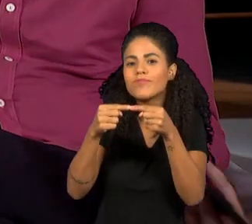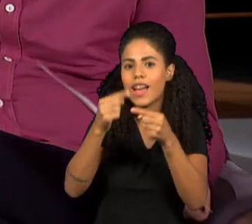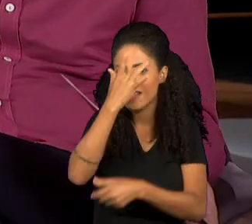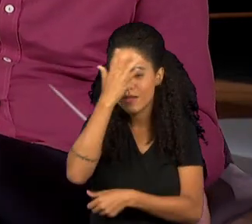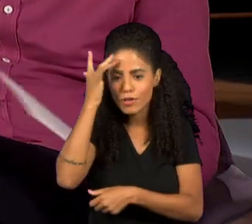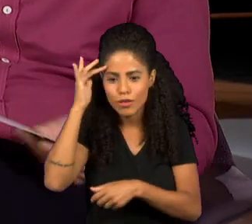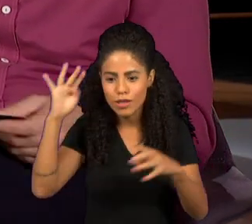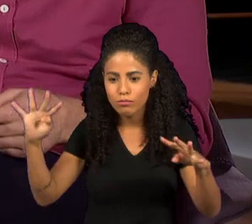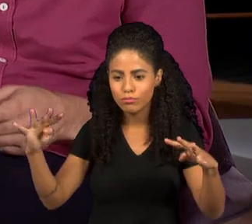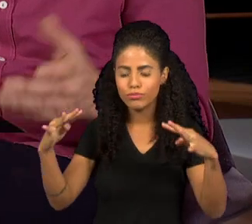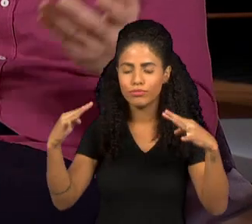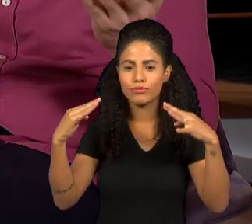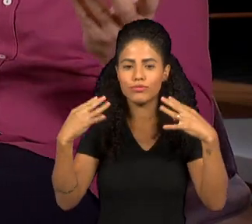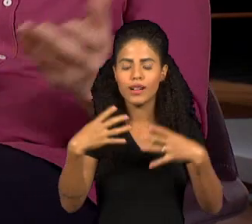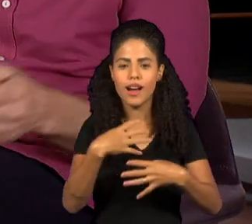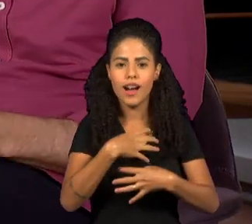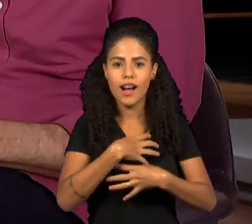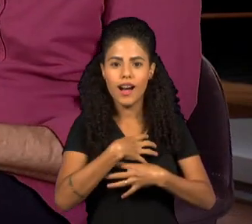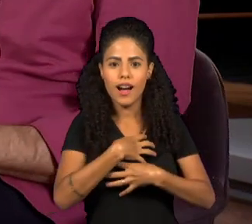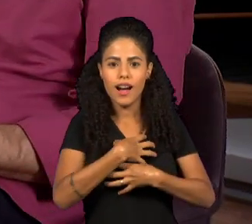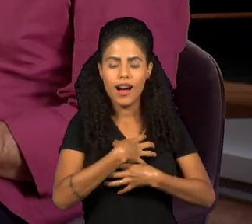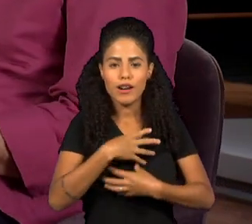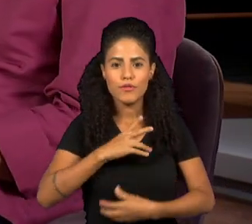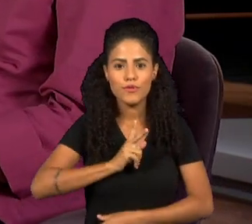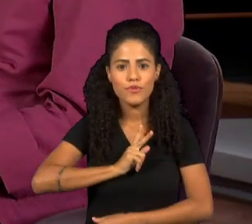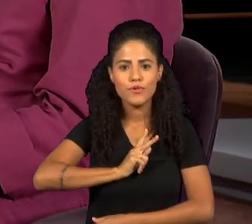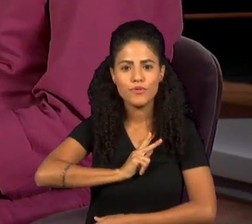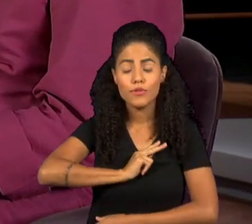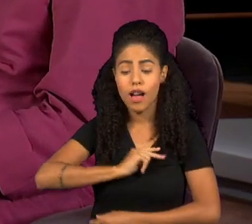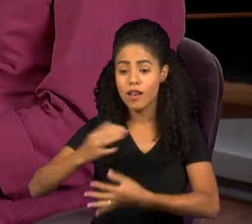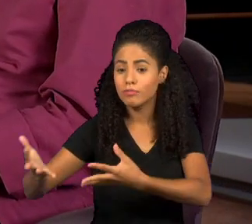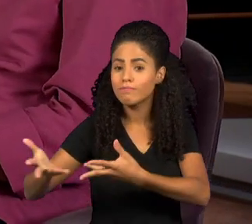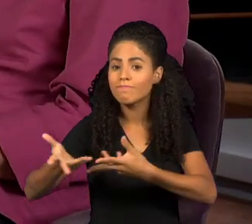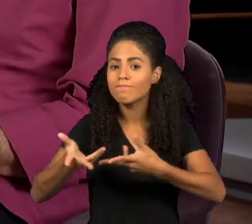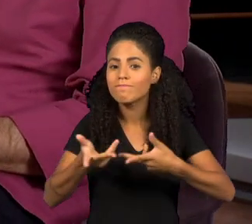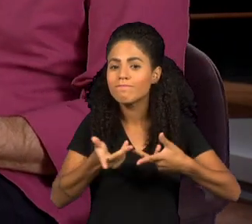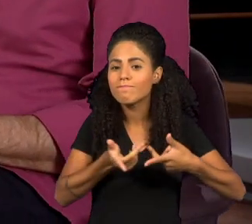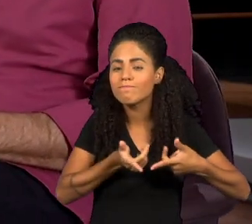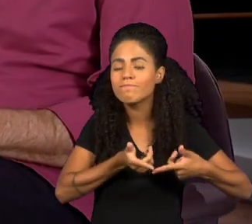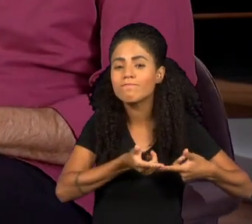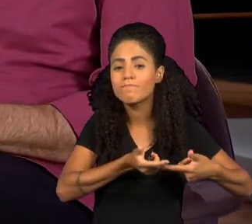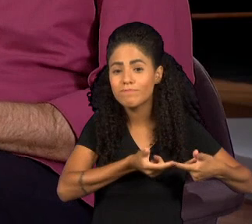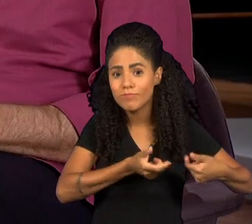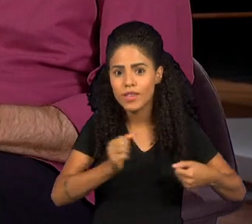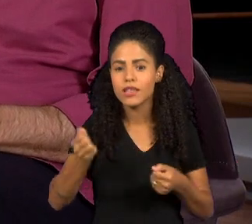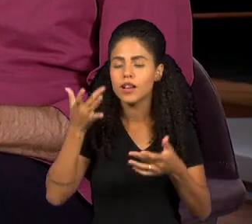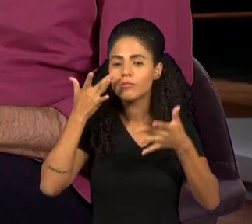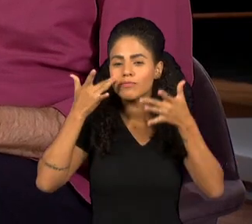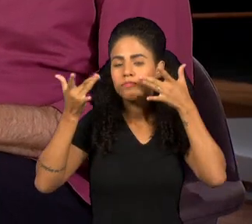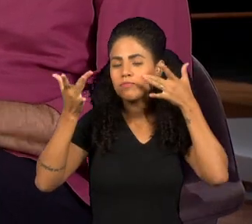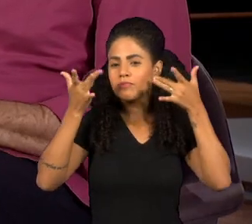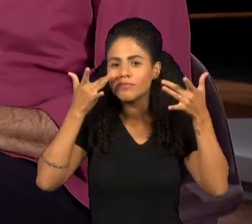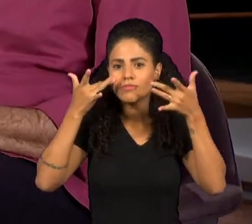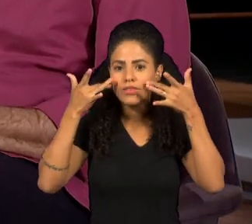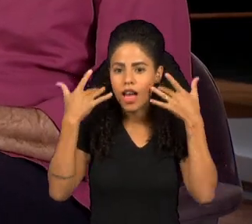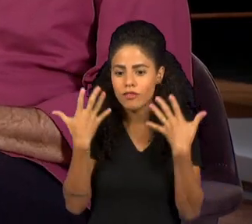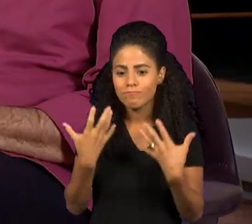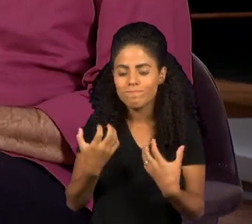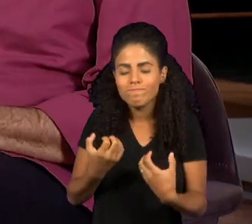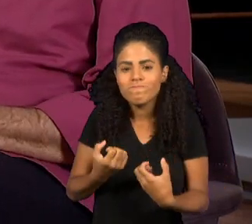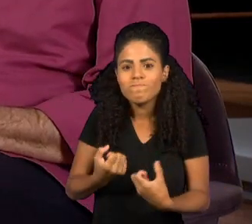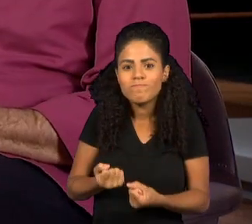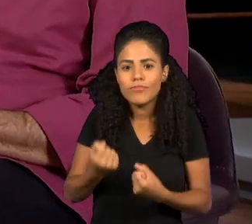entrega, se emociona, se fascina. A nossa convidada de hoje foi arrebatada pelo teatro e se entregou a essa paixão